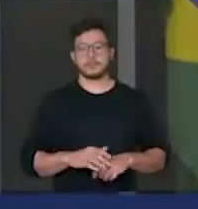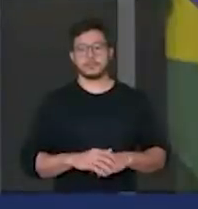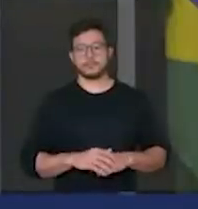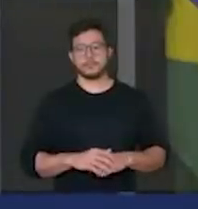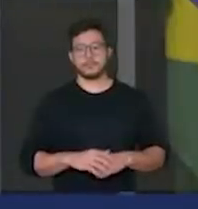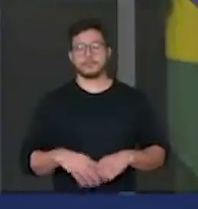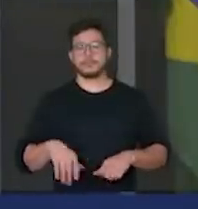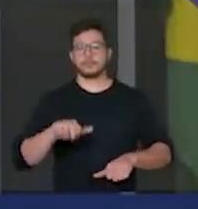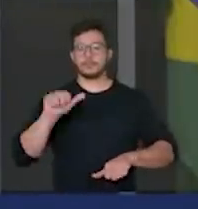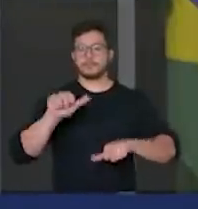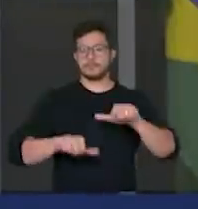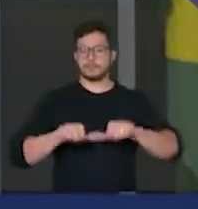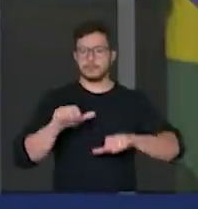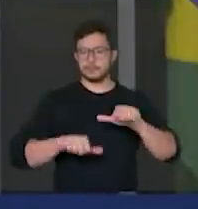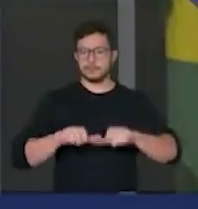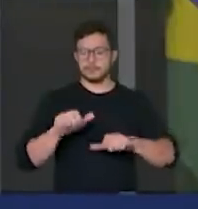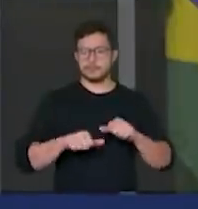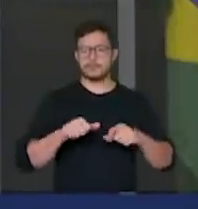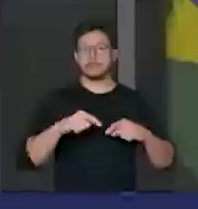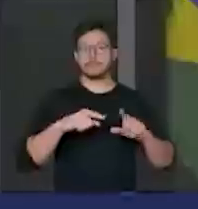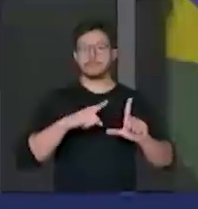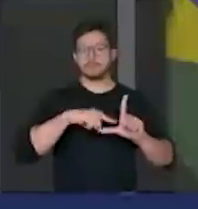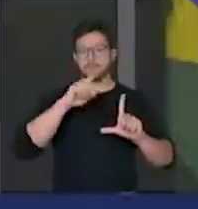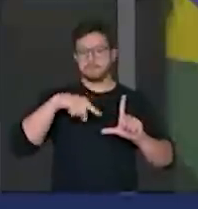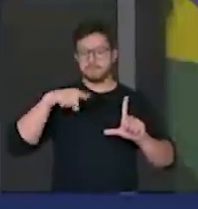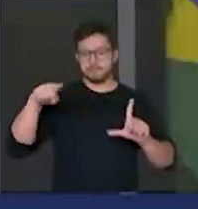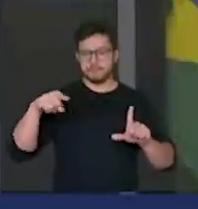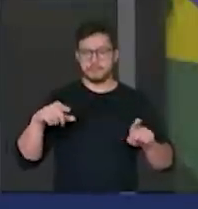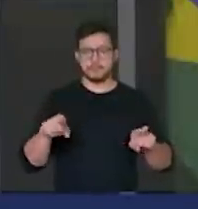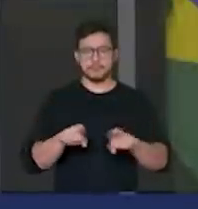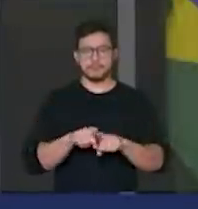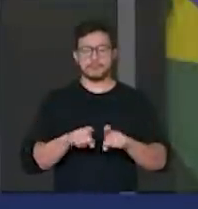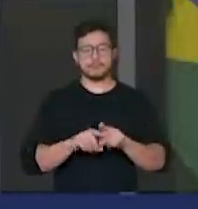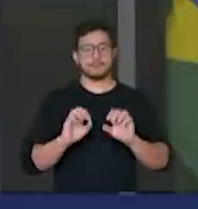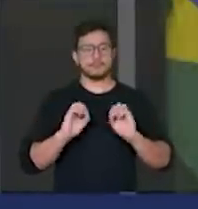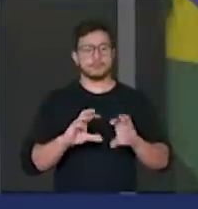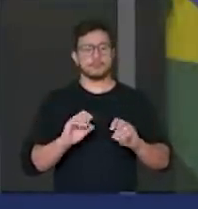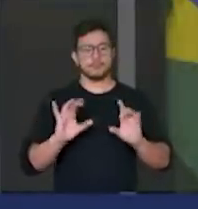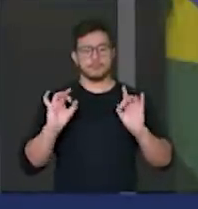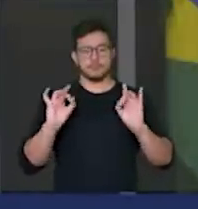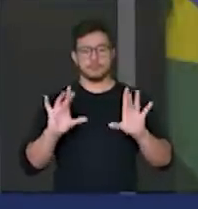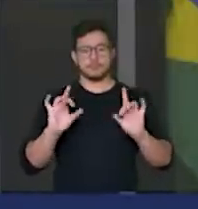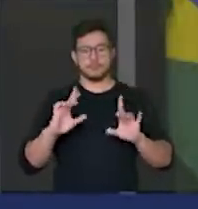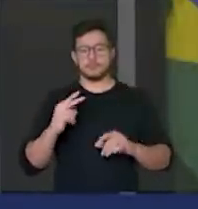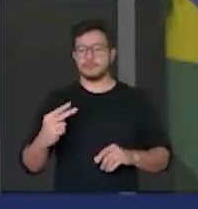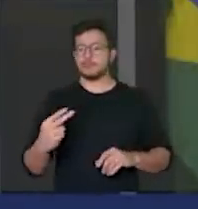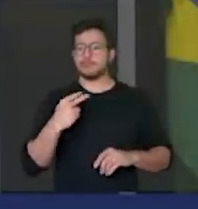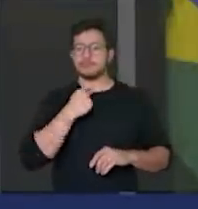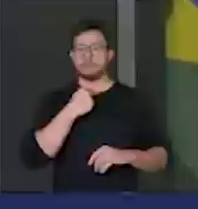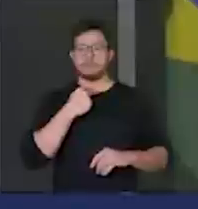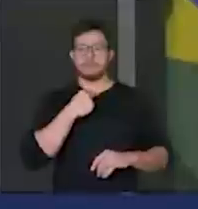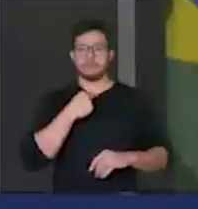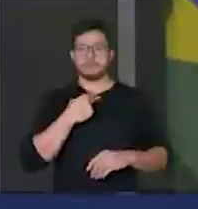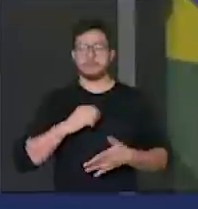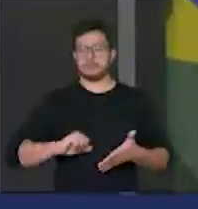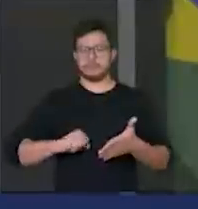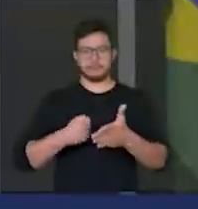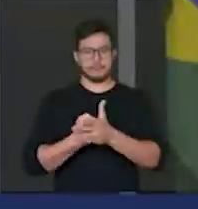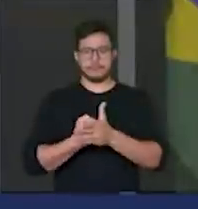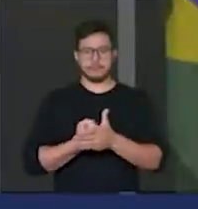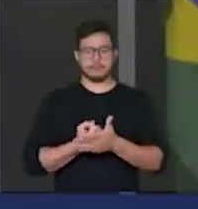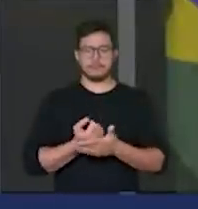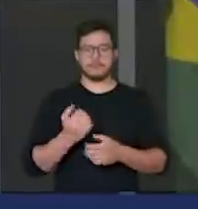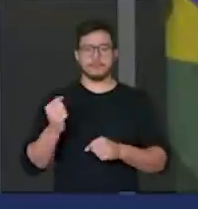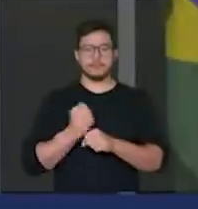estatísticas e avaliações, né, dos indicadores e também da educação especial não vão poder ser contingenciados